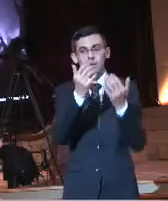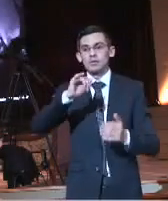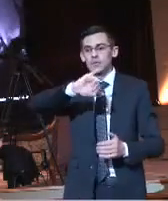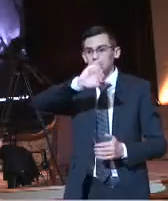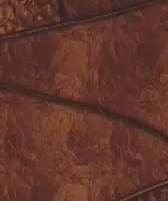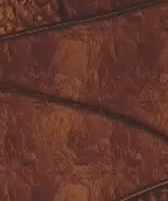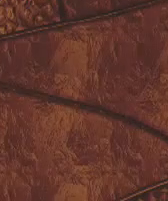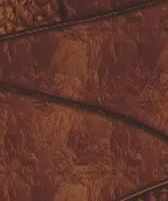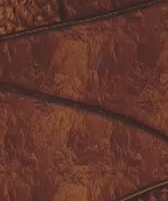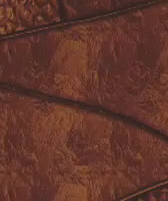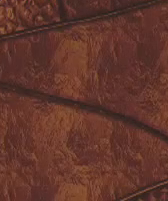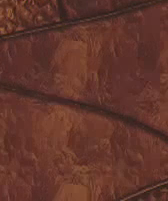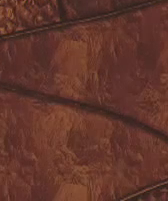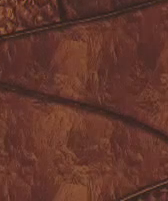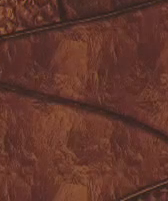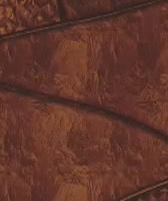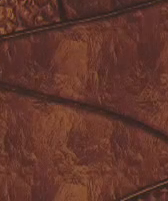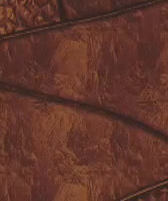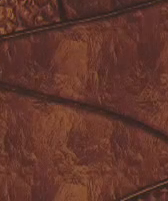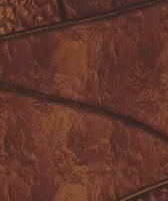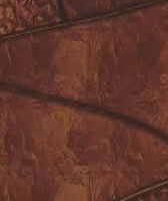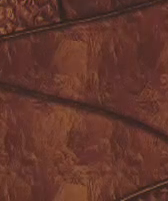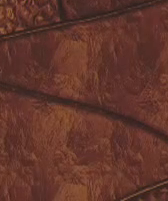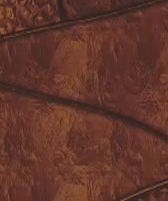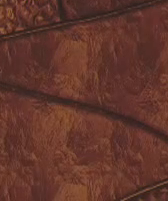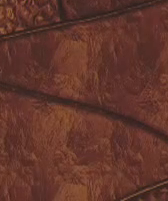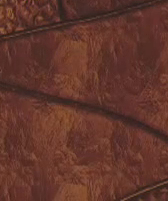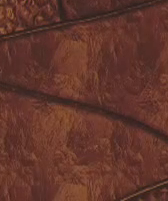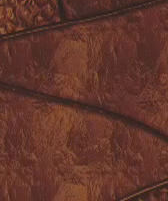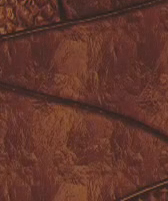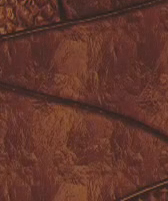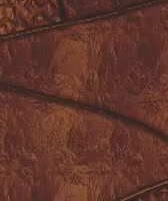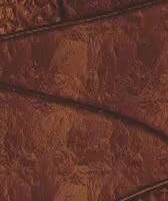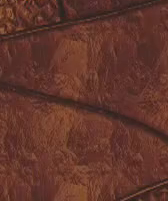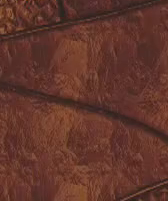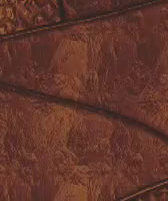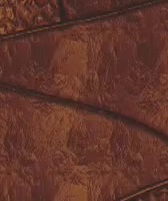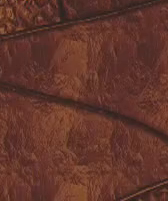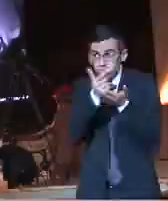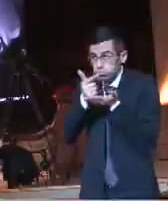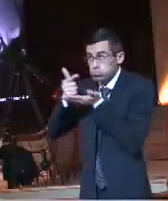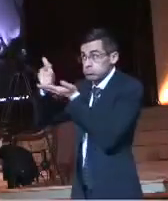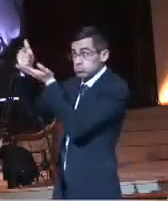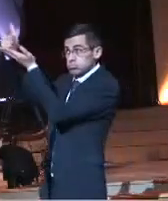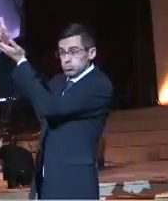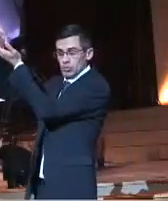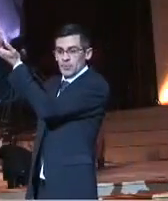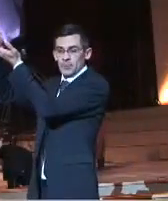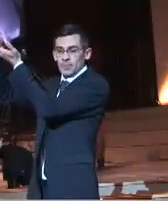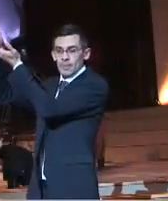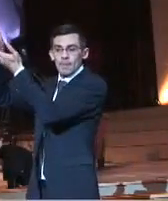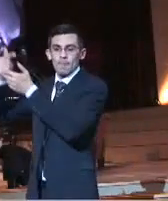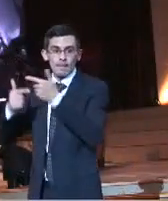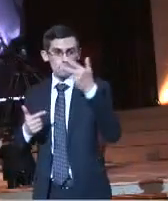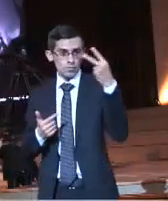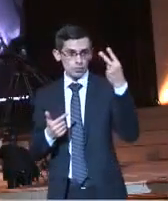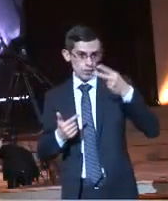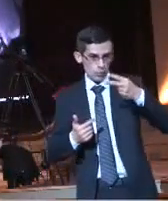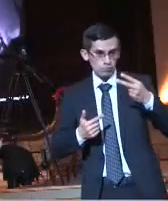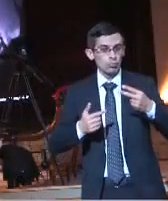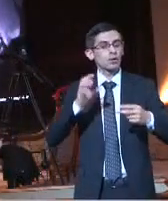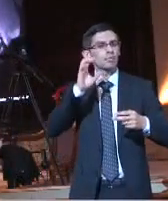eu fosse você, voltaria para Deus e entregaria o meu problema a Ele. Uma segunda variável que eu